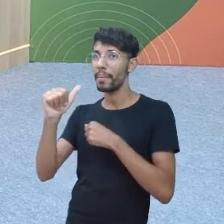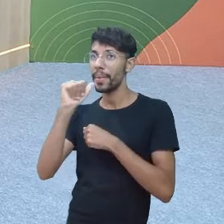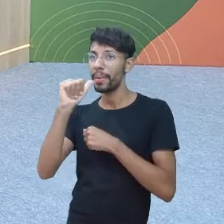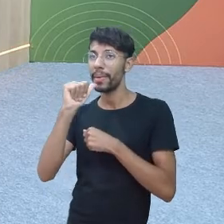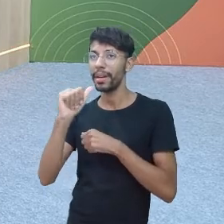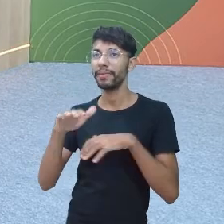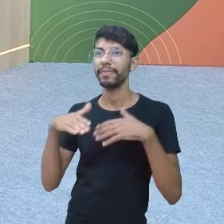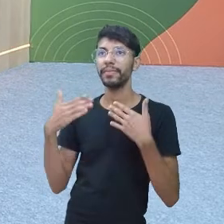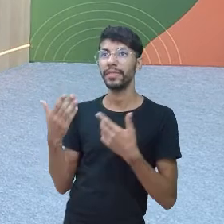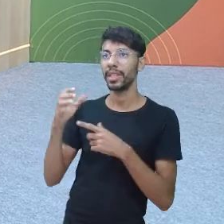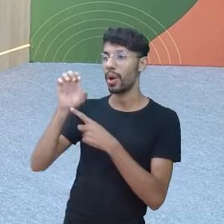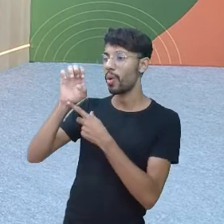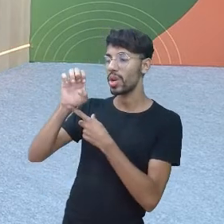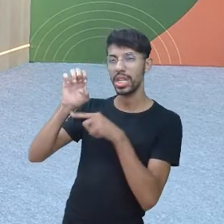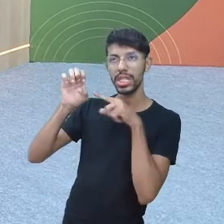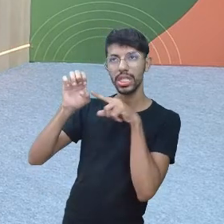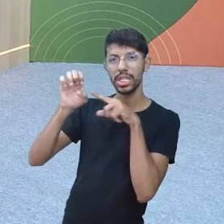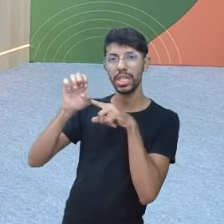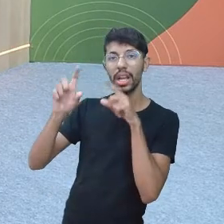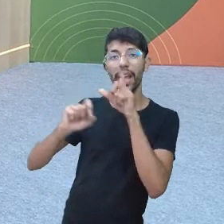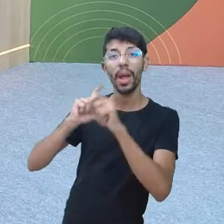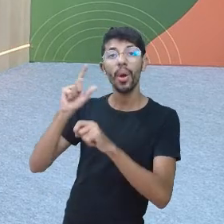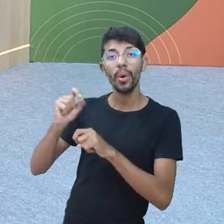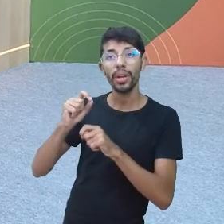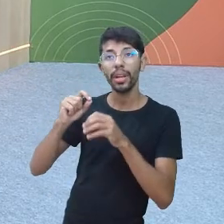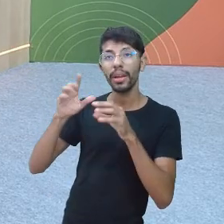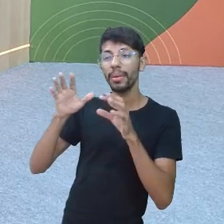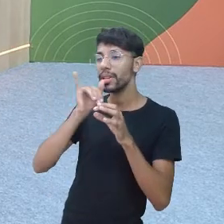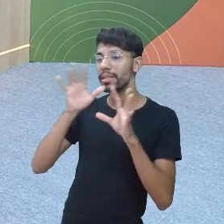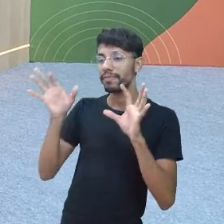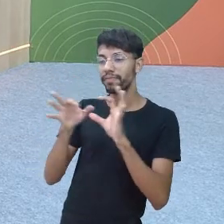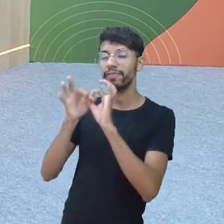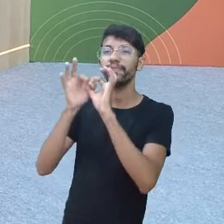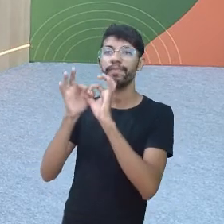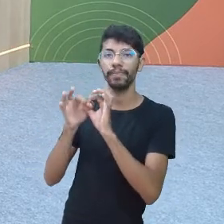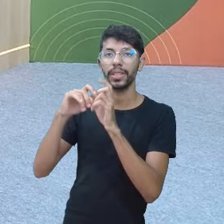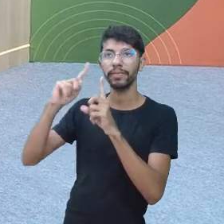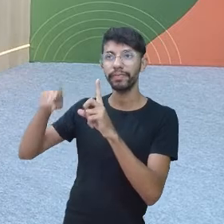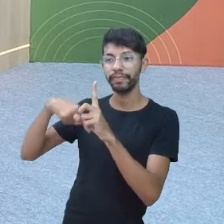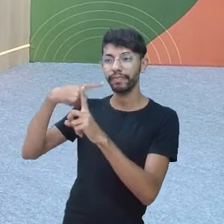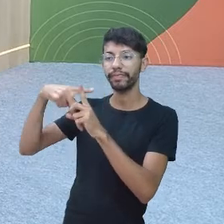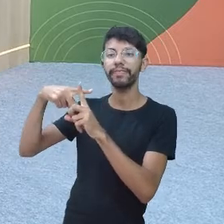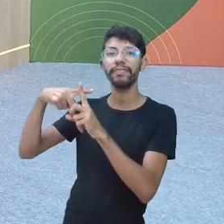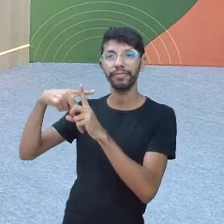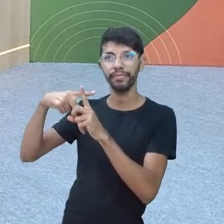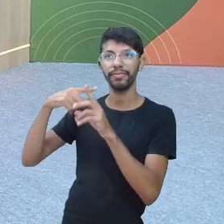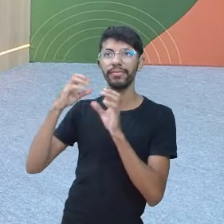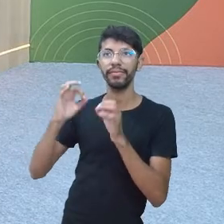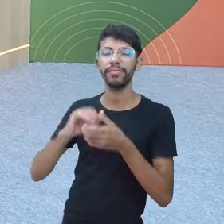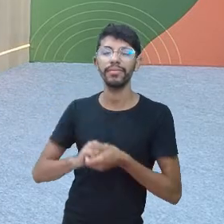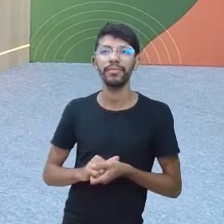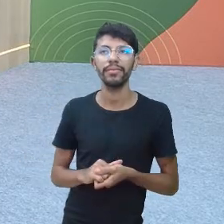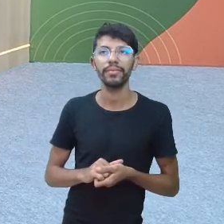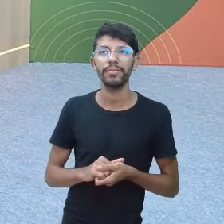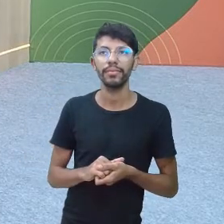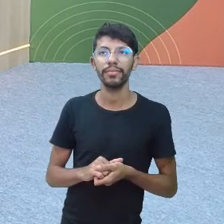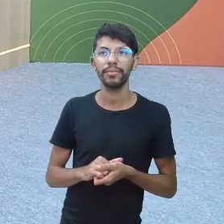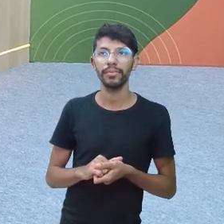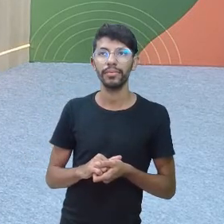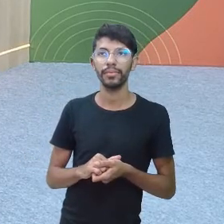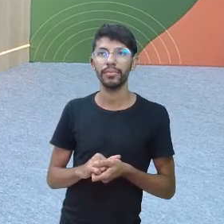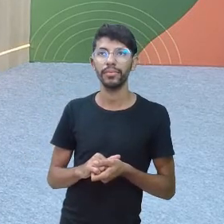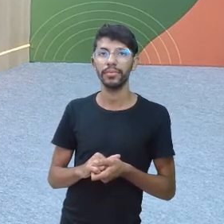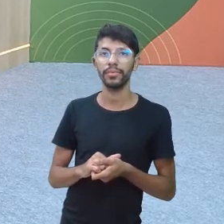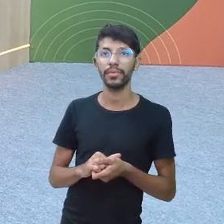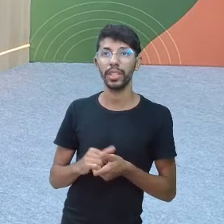é uma conjunção, tá certo? Que vai ser aqui de adição, porque eu estou somando 2 ideias. No outro exemplo, eu digo